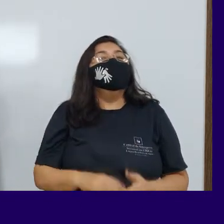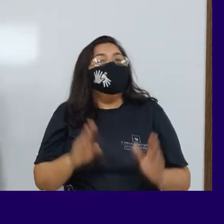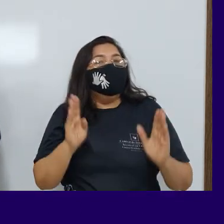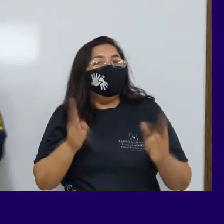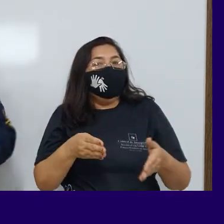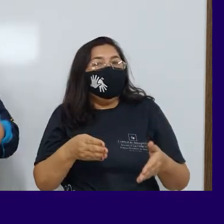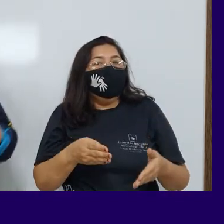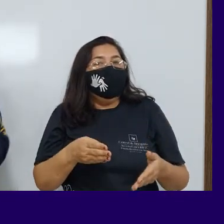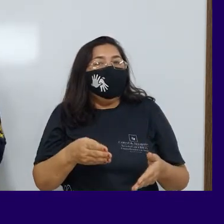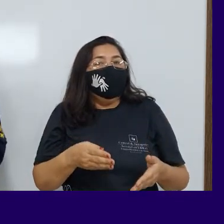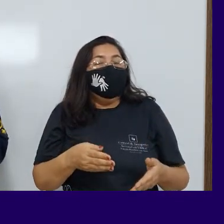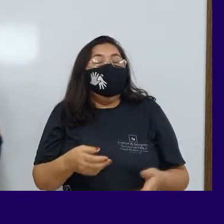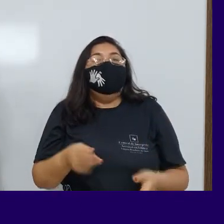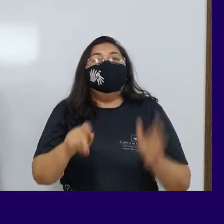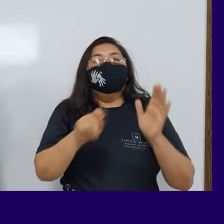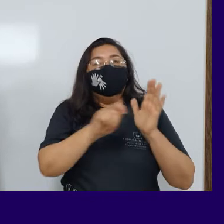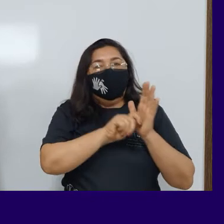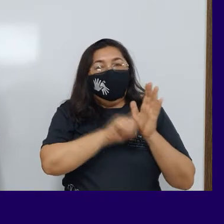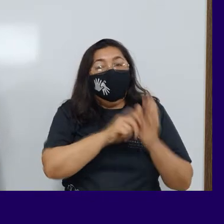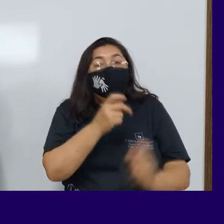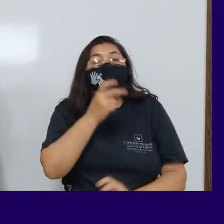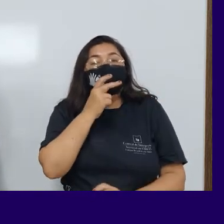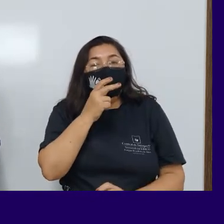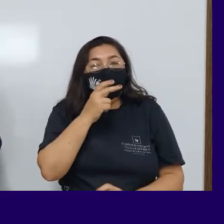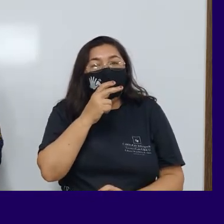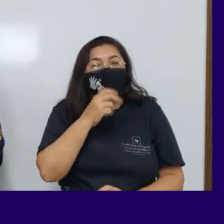sendo consumida pela humanidade há muito tempo.